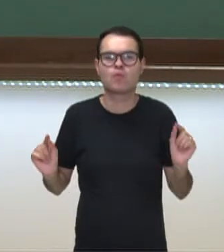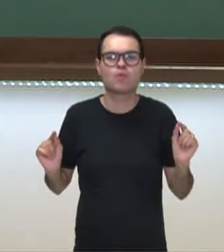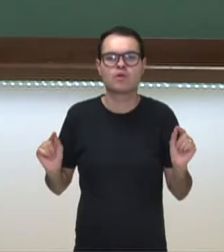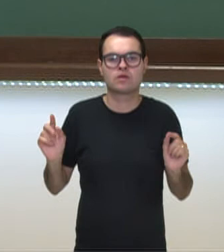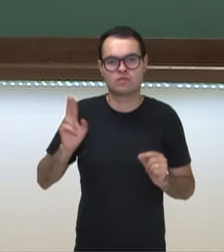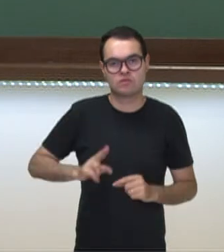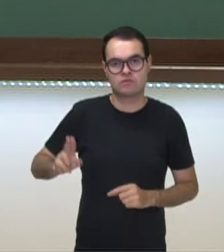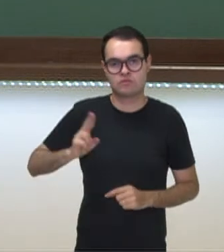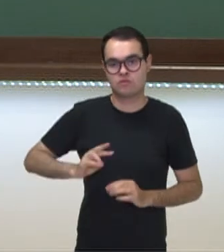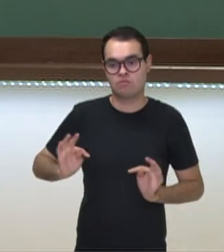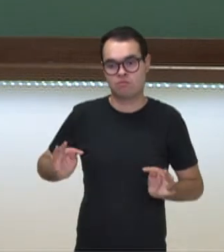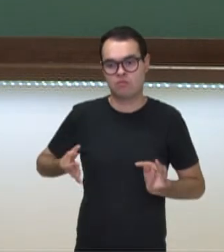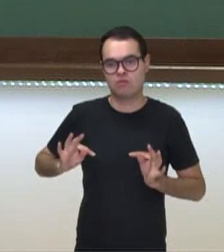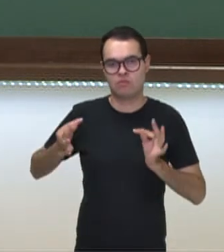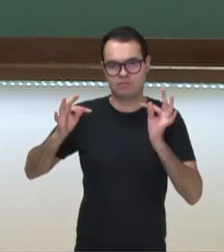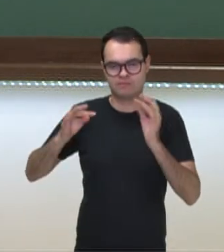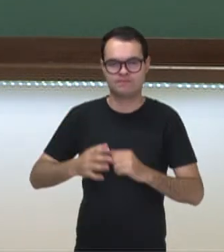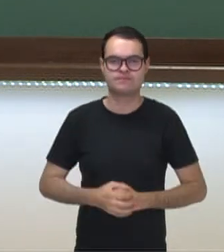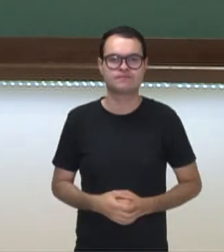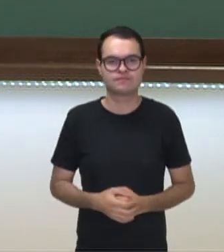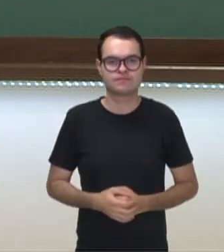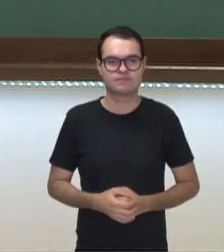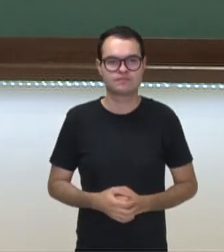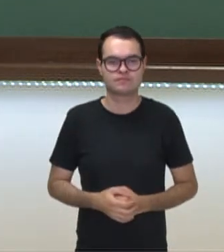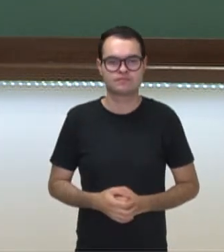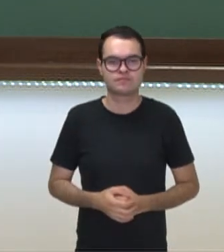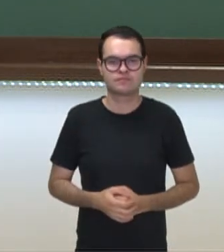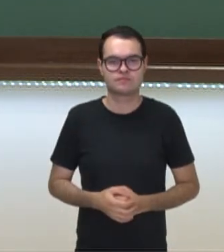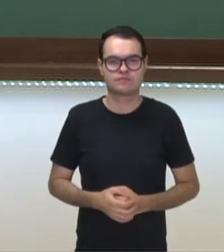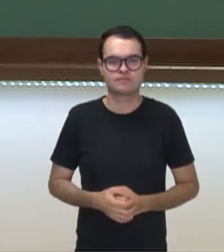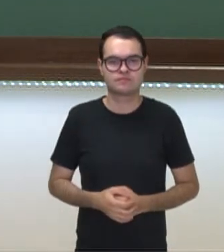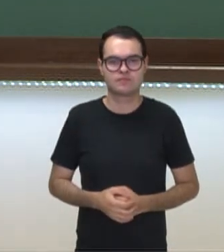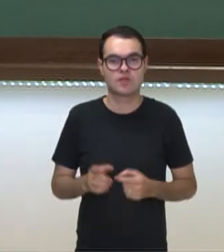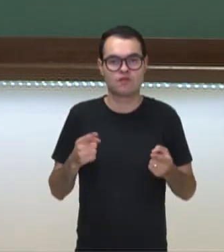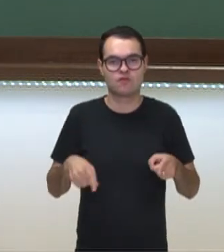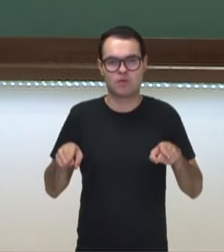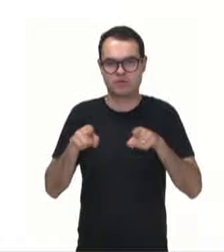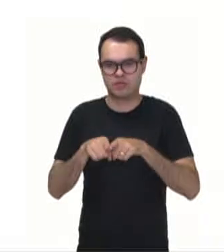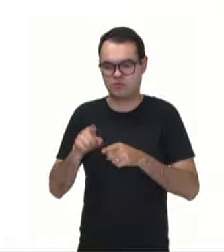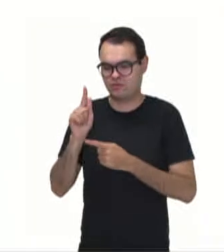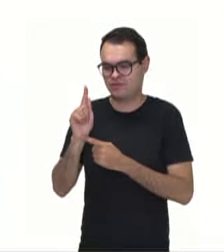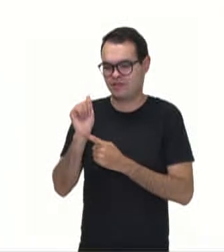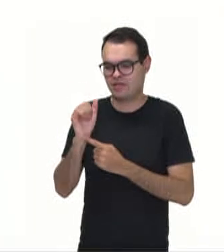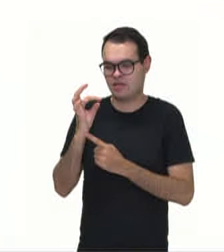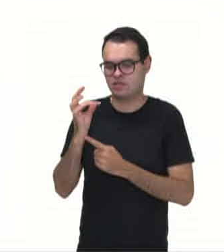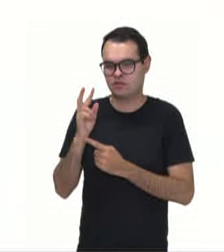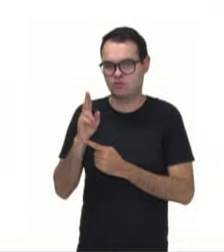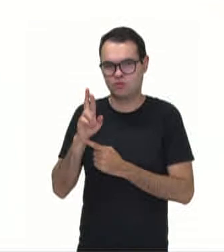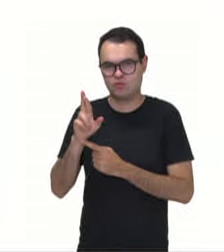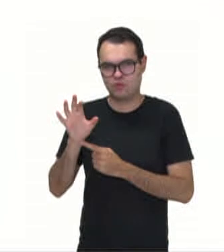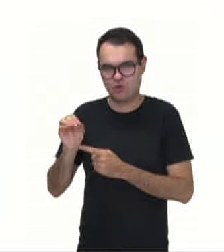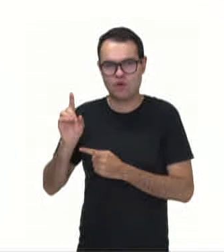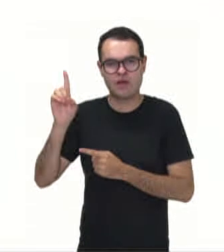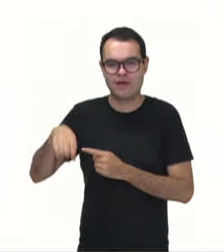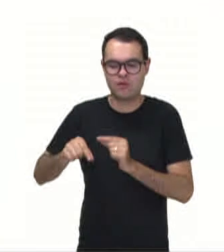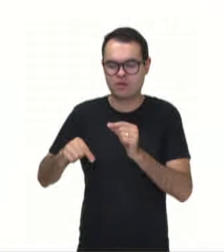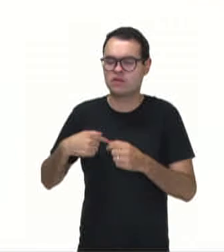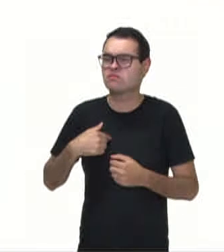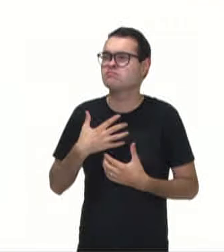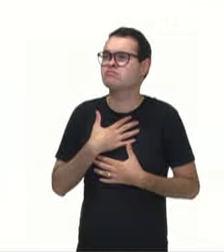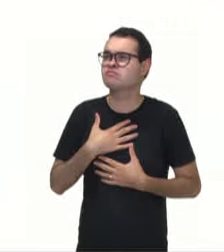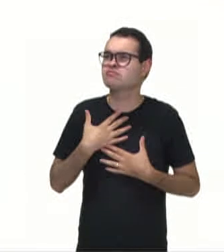uso a tecnologia? Voltando aqui ao Gaturro, ele tinha, me gustaría